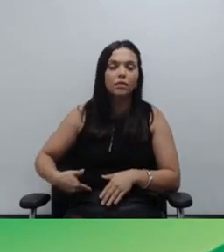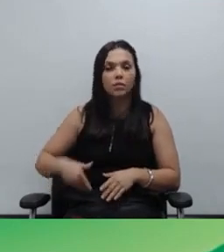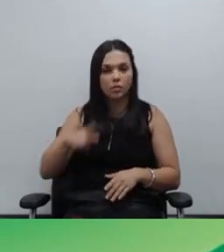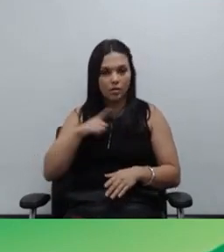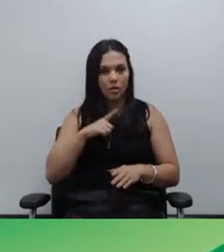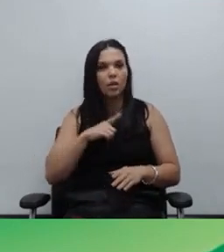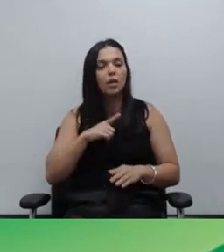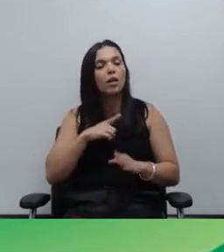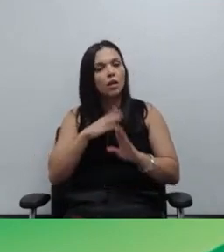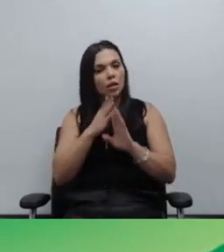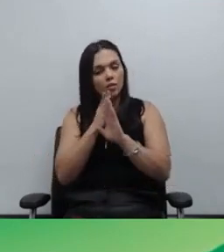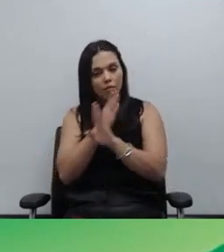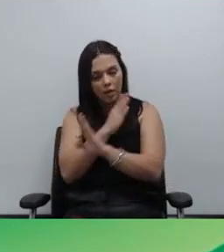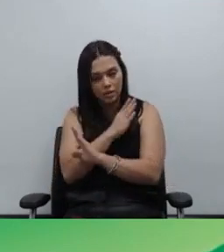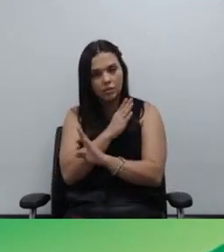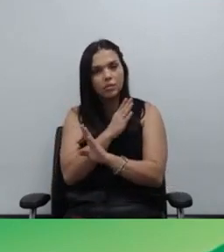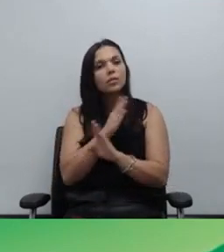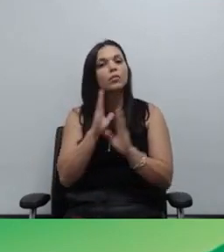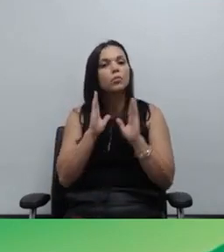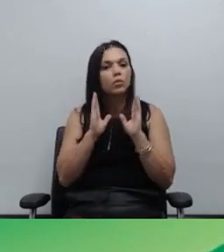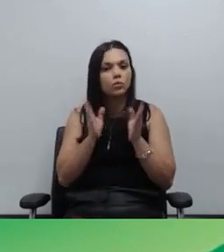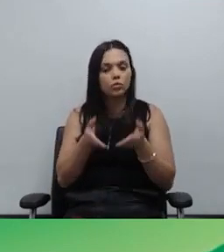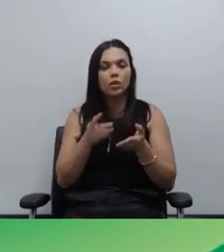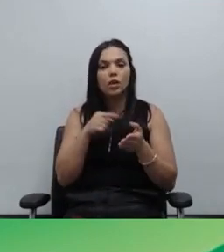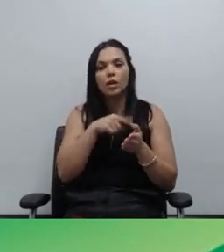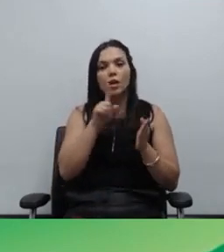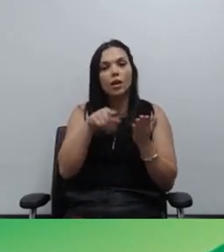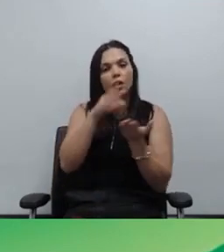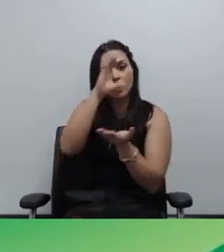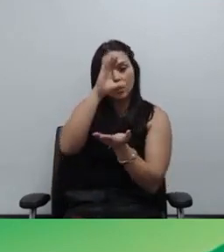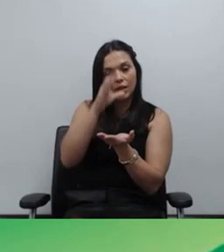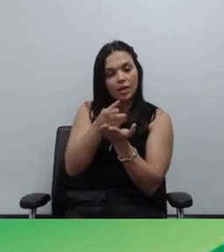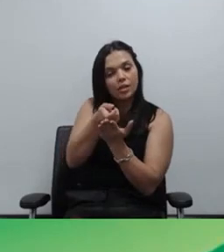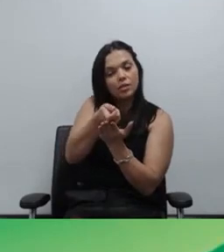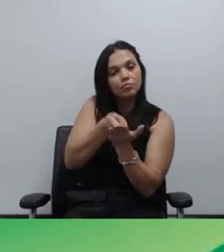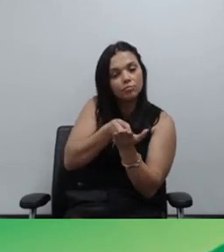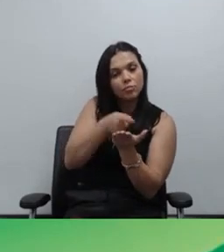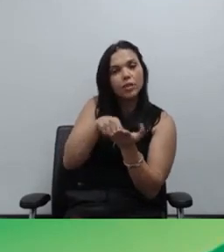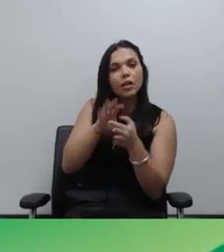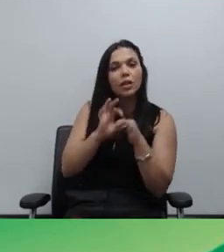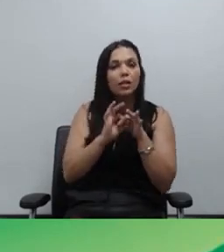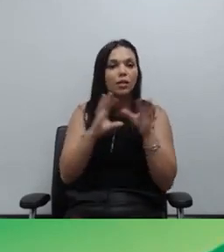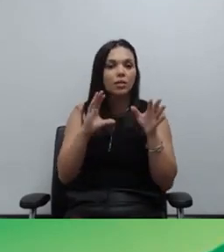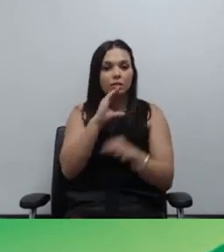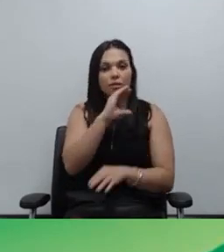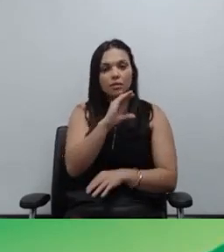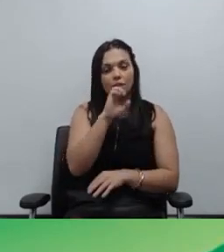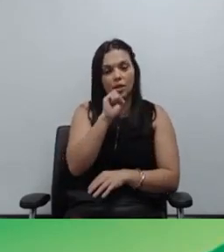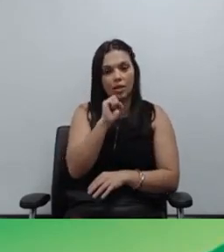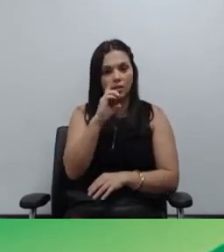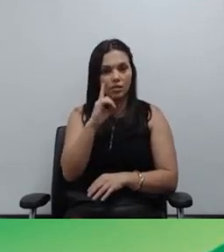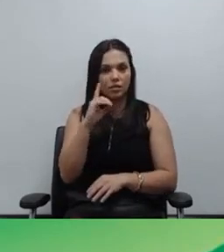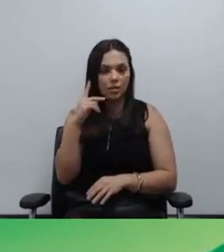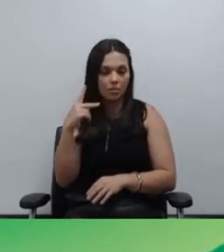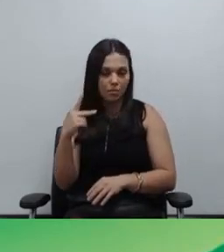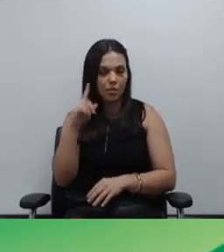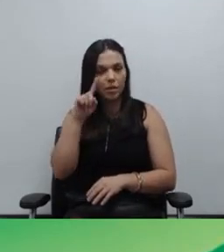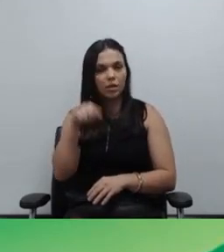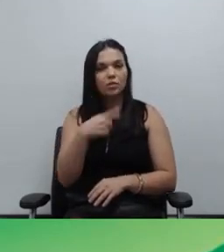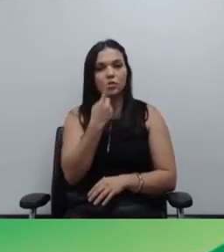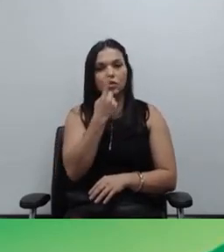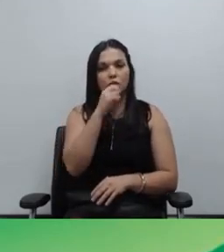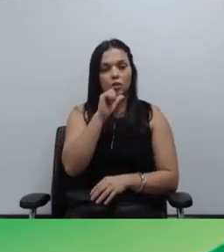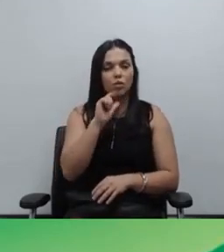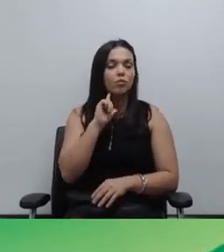afastamento pretendido objetiva a elaboração de dissertação e a nova deliberação CSDP 425, de 19 de abril de